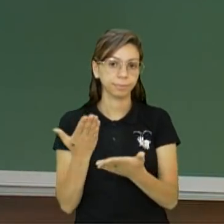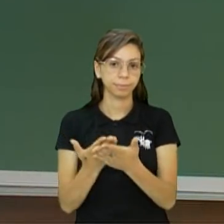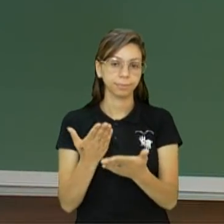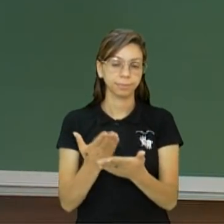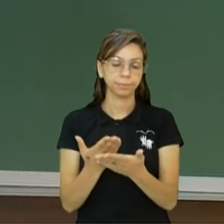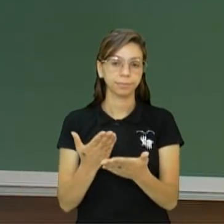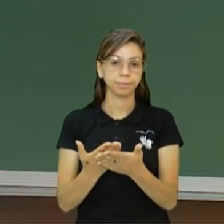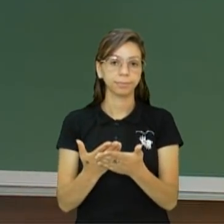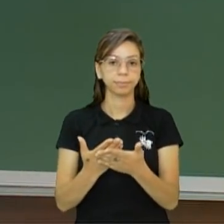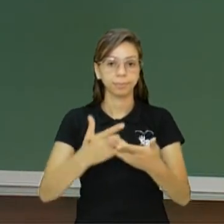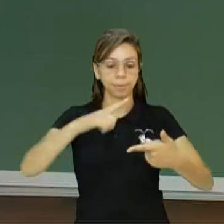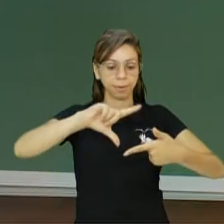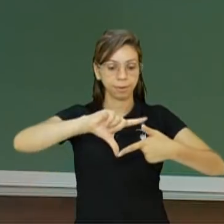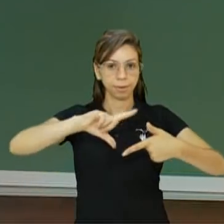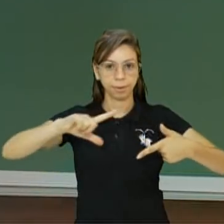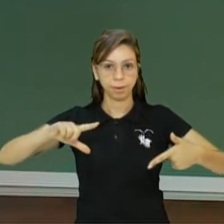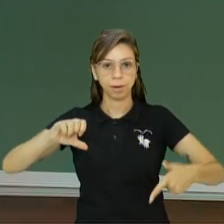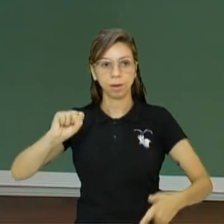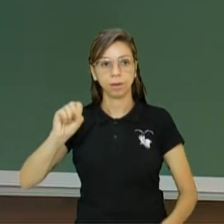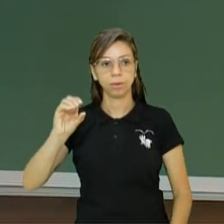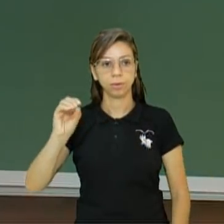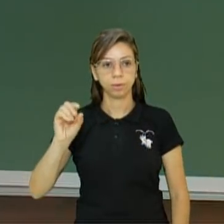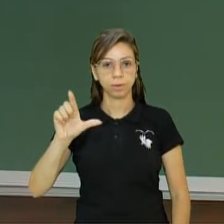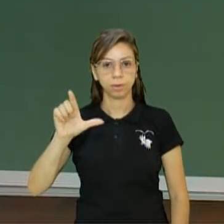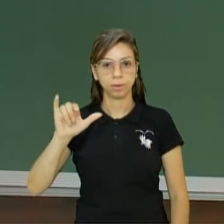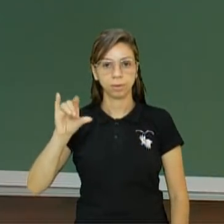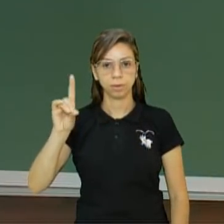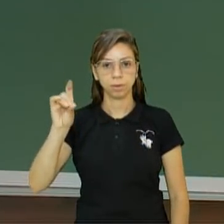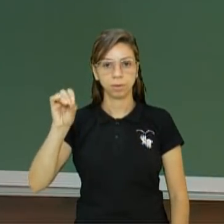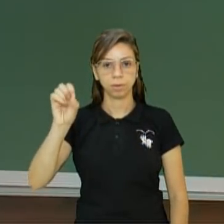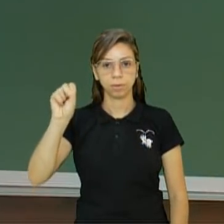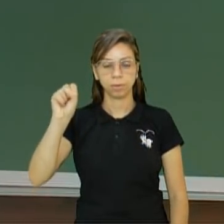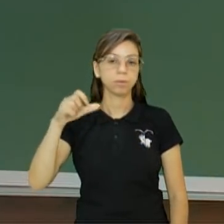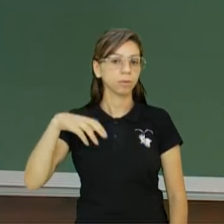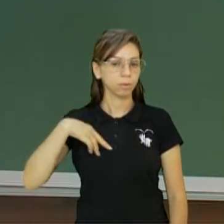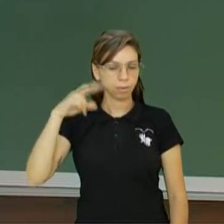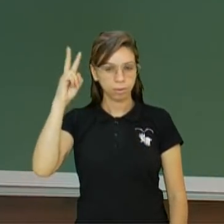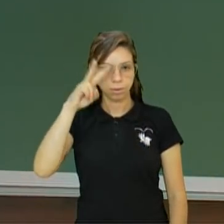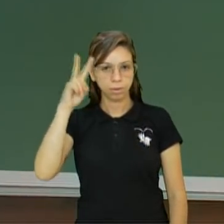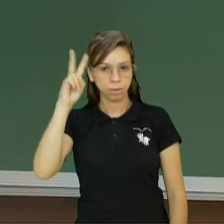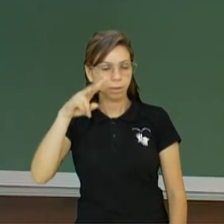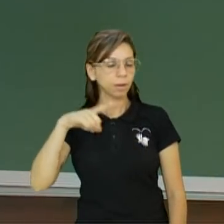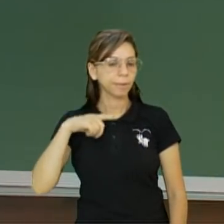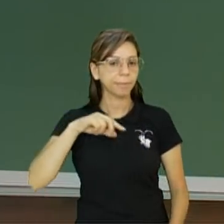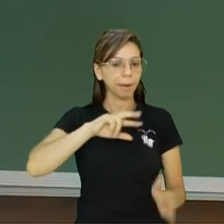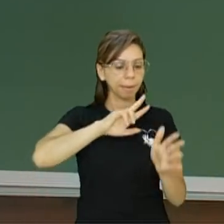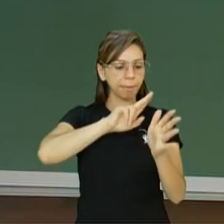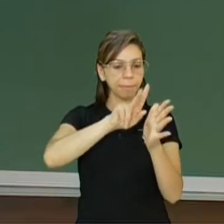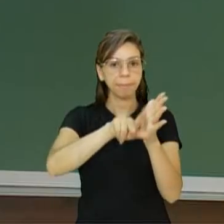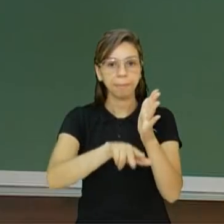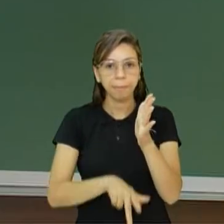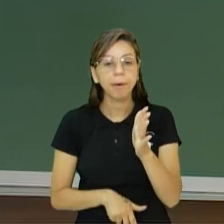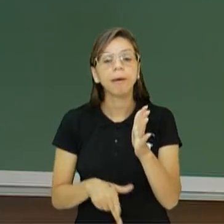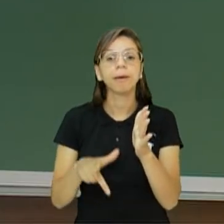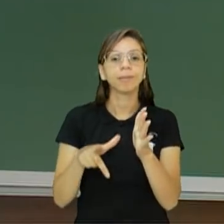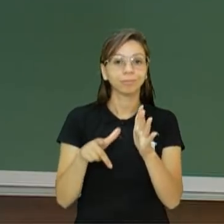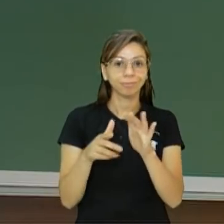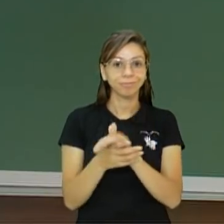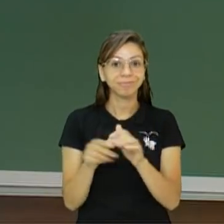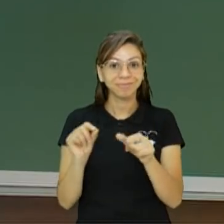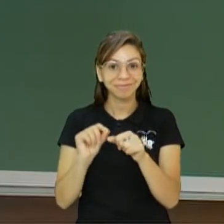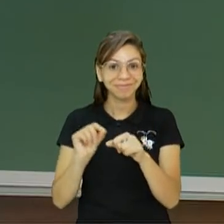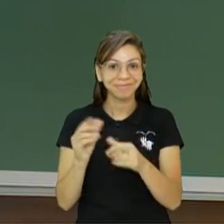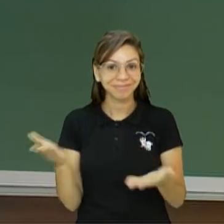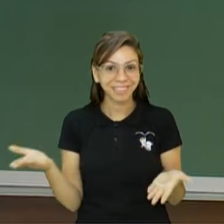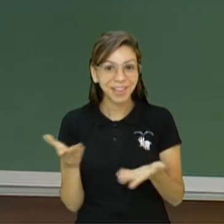os sólidos geométricos. Lembram que na aula passada nós construímos vários sólidos? Então,